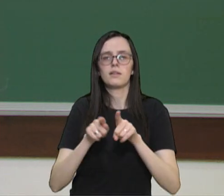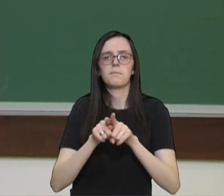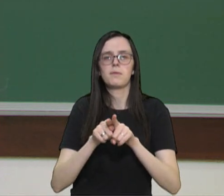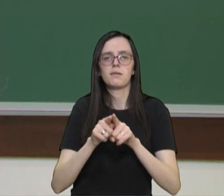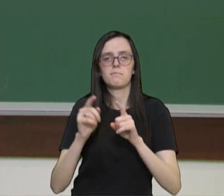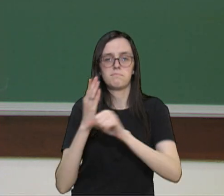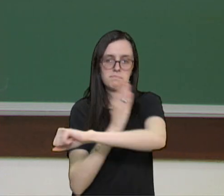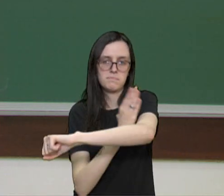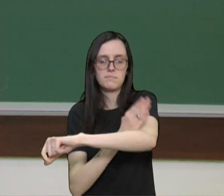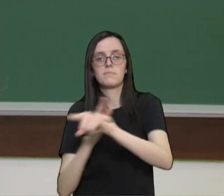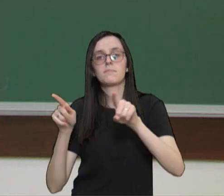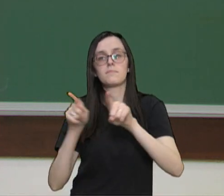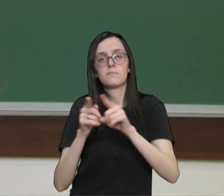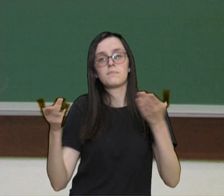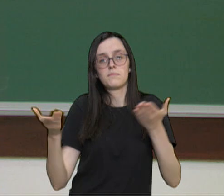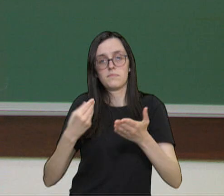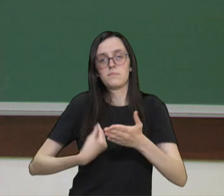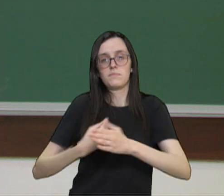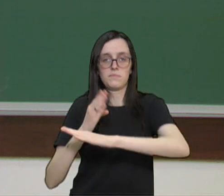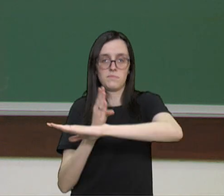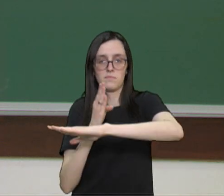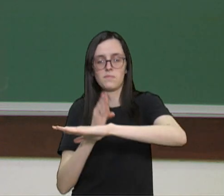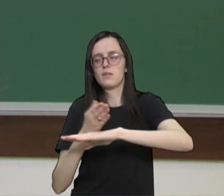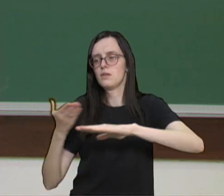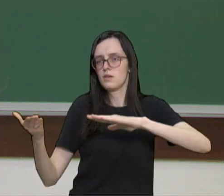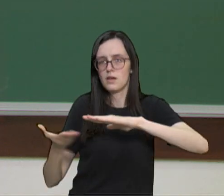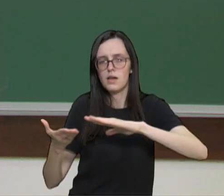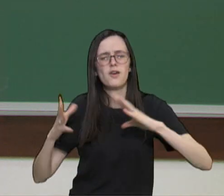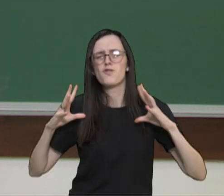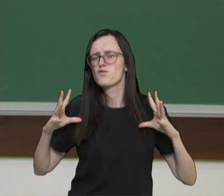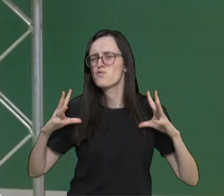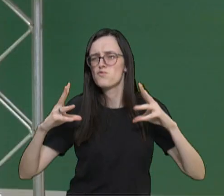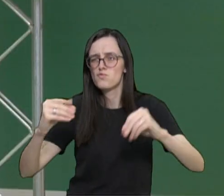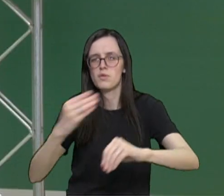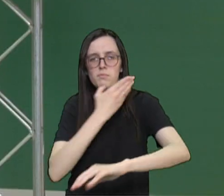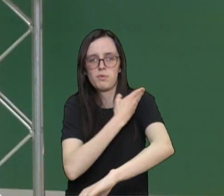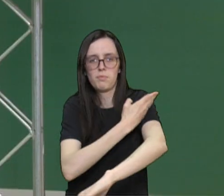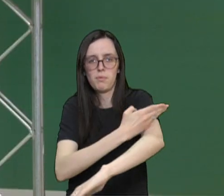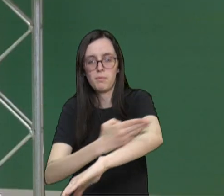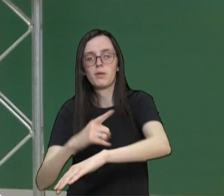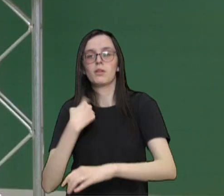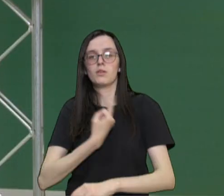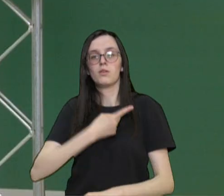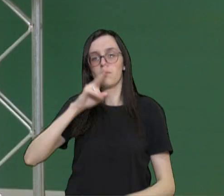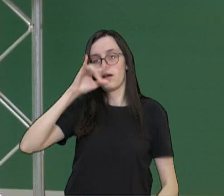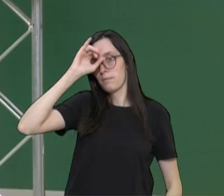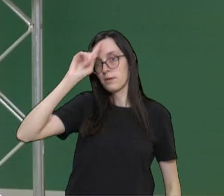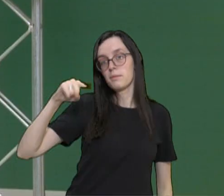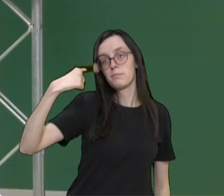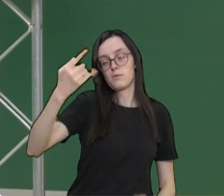né? E a Idade Moderna, arte contemporânea, tudo que a gente vai passar mais na próxima aula.